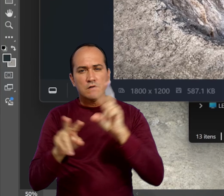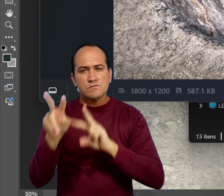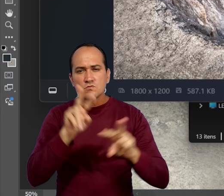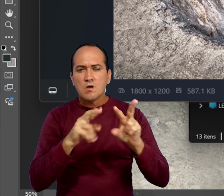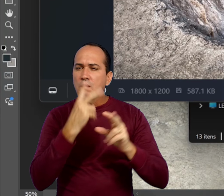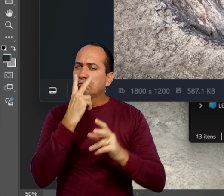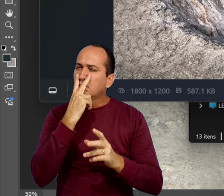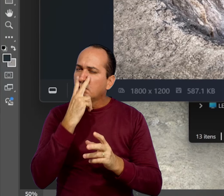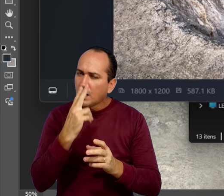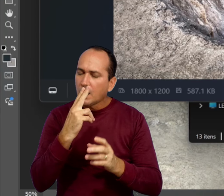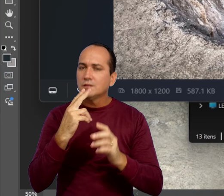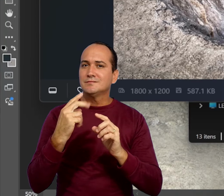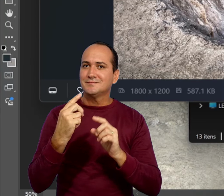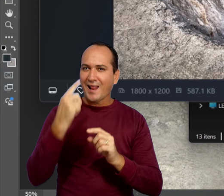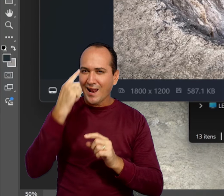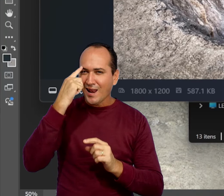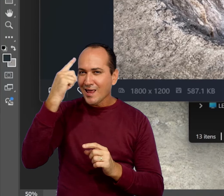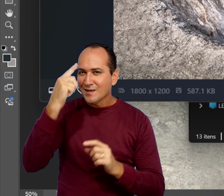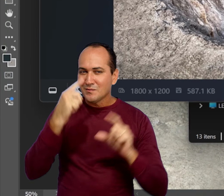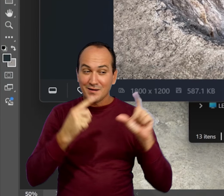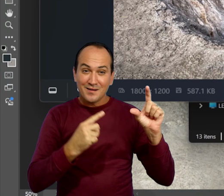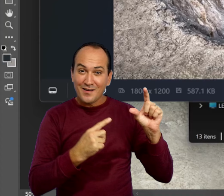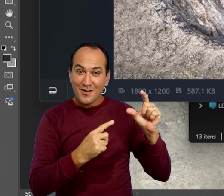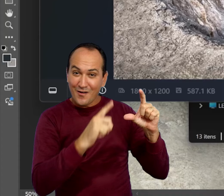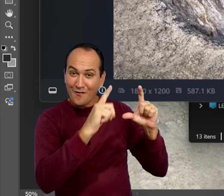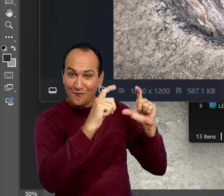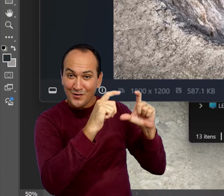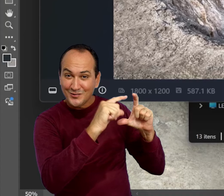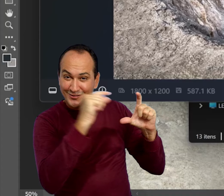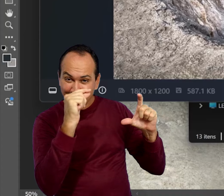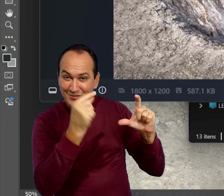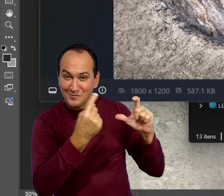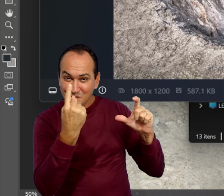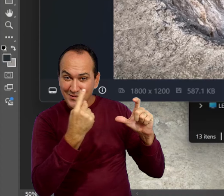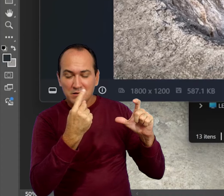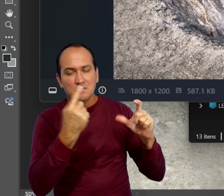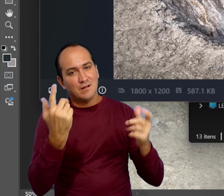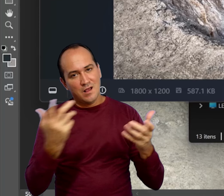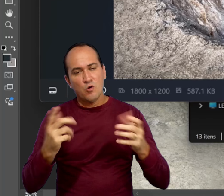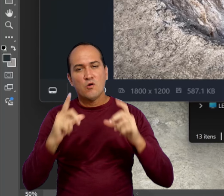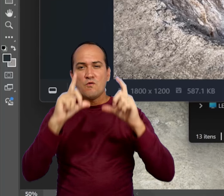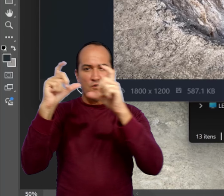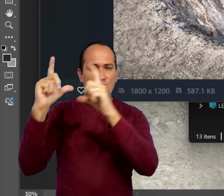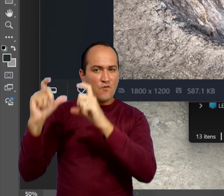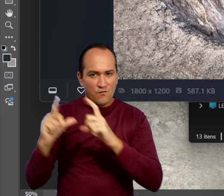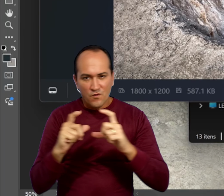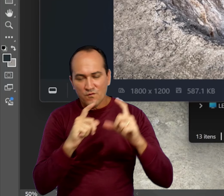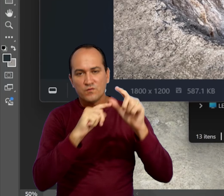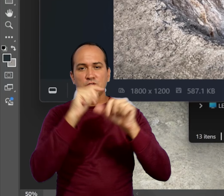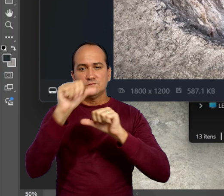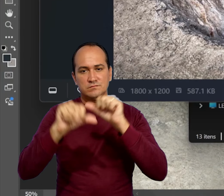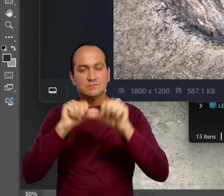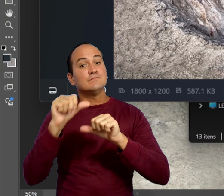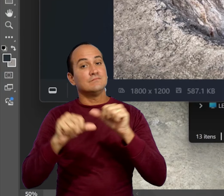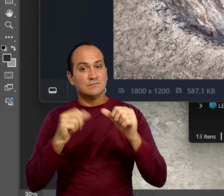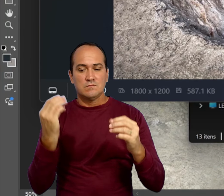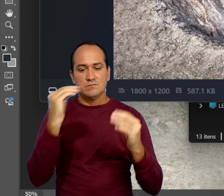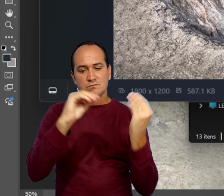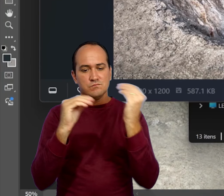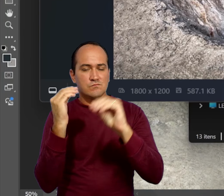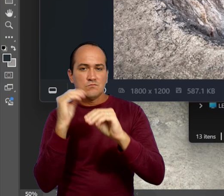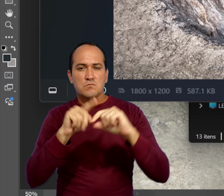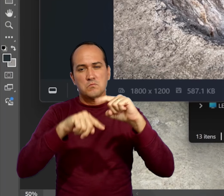visual bastante próxima daquele cenário, daquela foto que eu escolhi. Então, observe que nesse caso eu vou trabalhar apenas com fotos, inicialmente. Depois